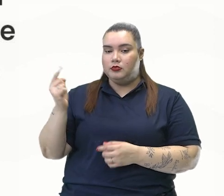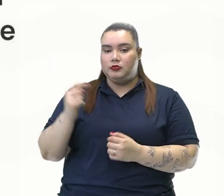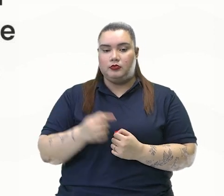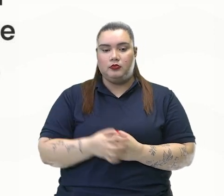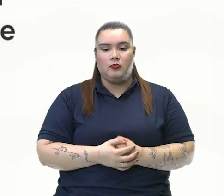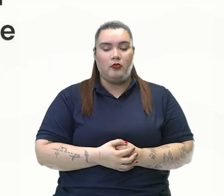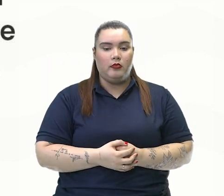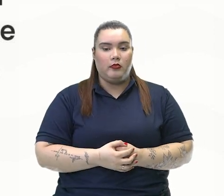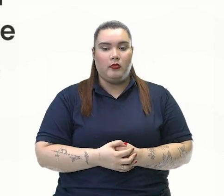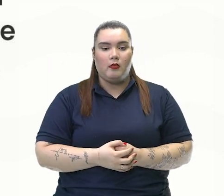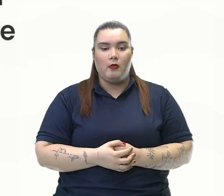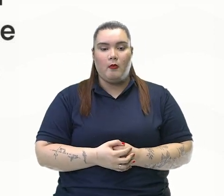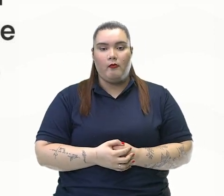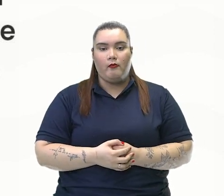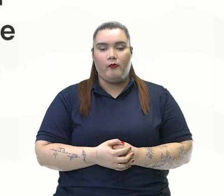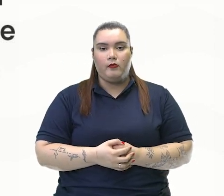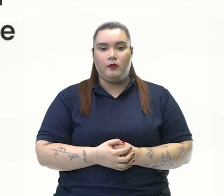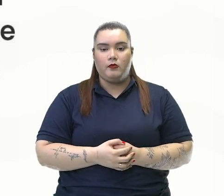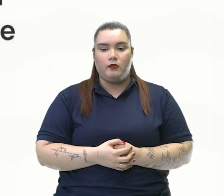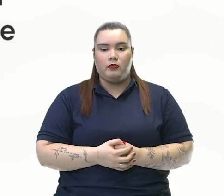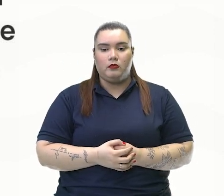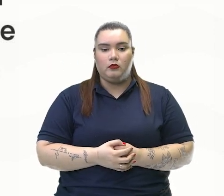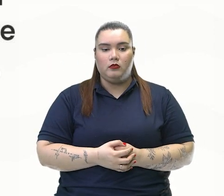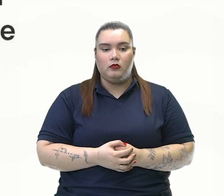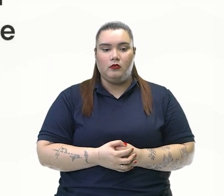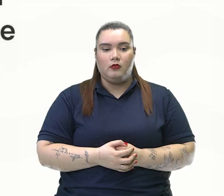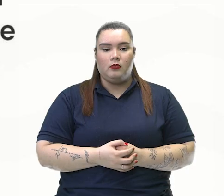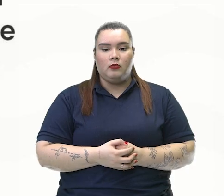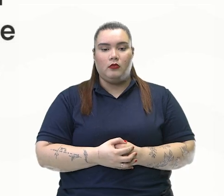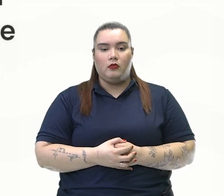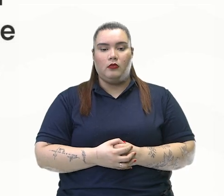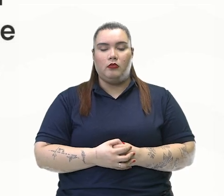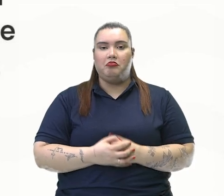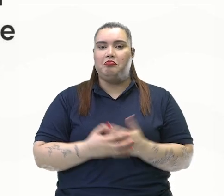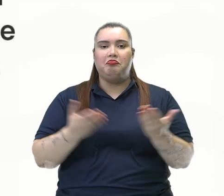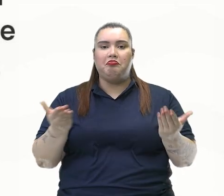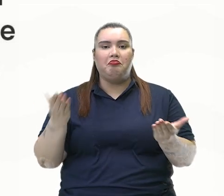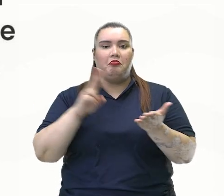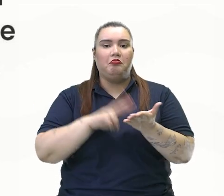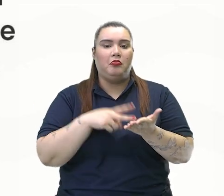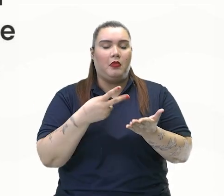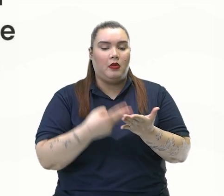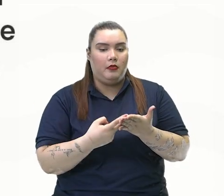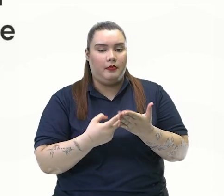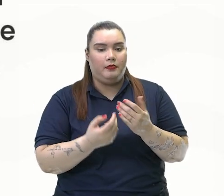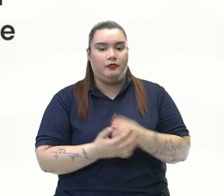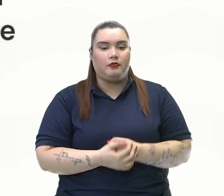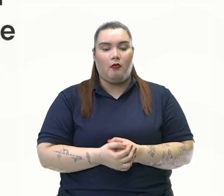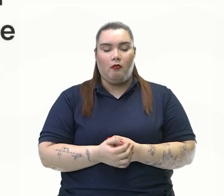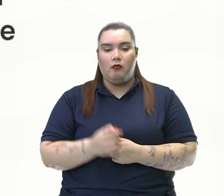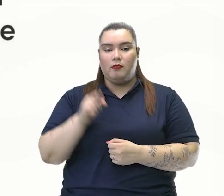by blocking pain signals in the brain and nerves. Então, o que está escrito aqui?